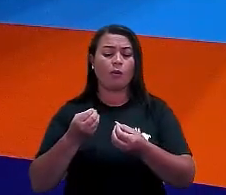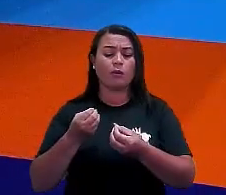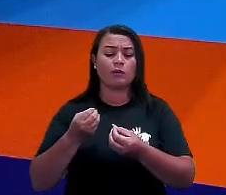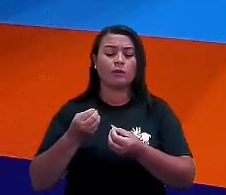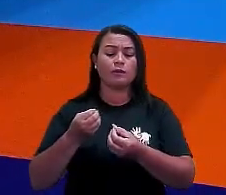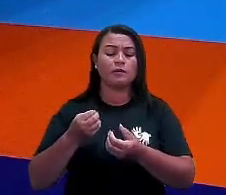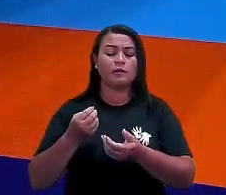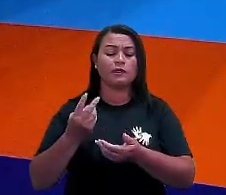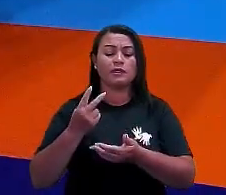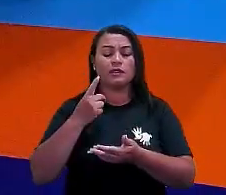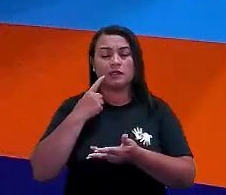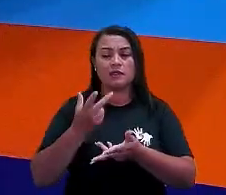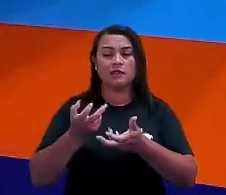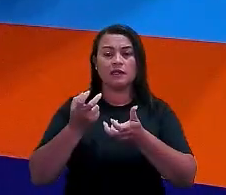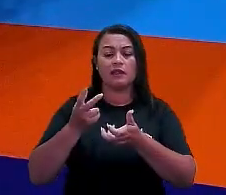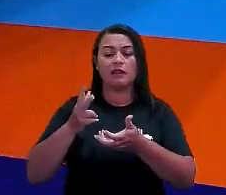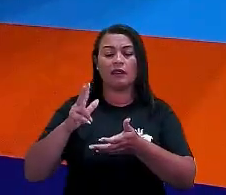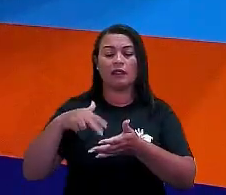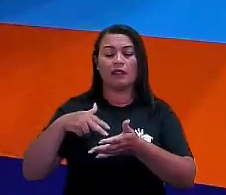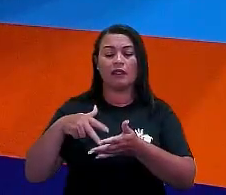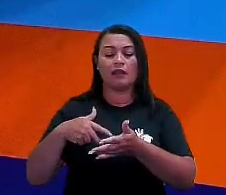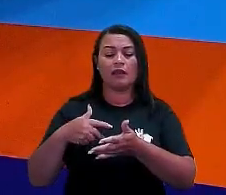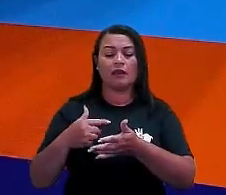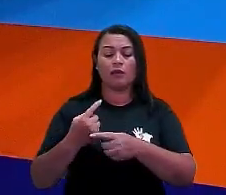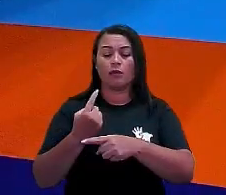essa fração aqui que a gente fez?